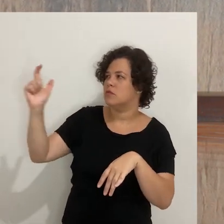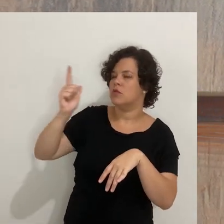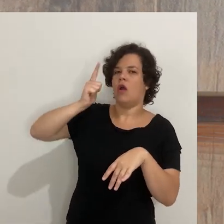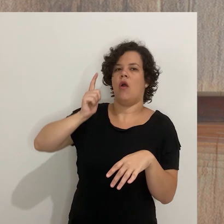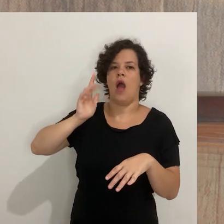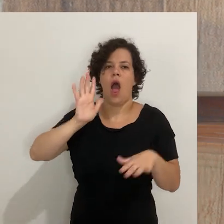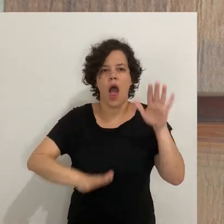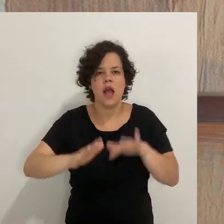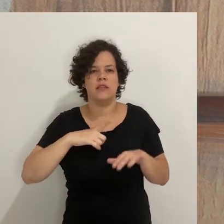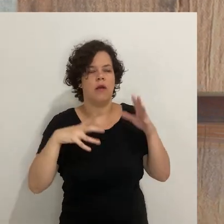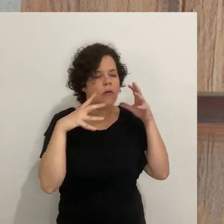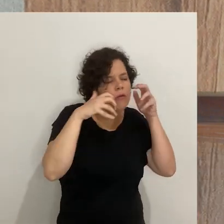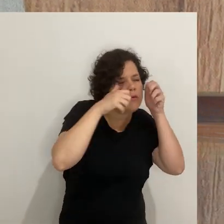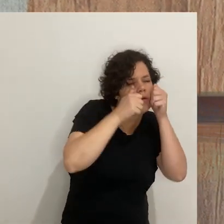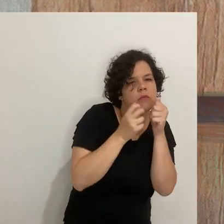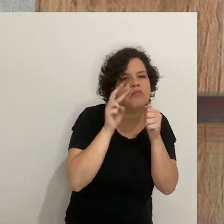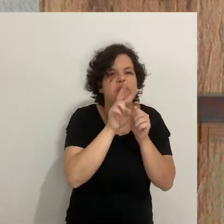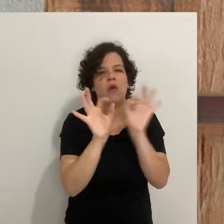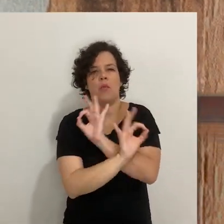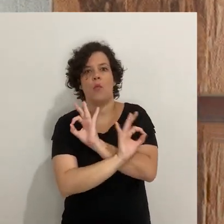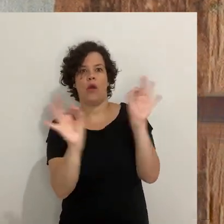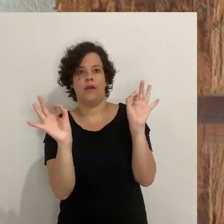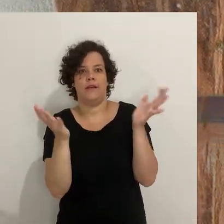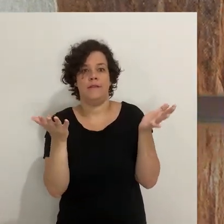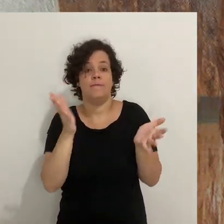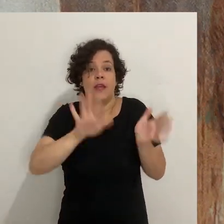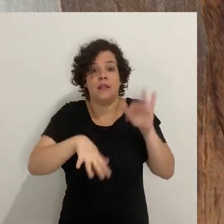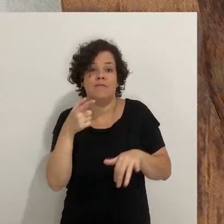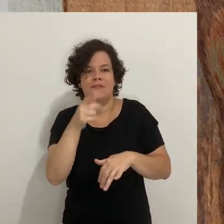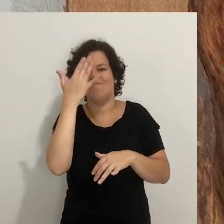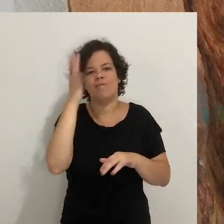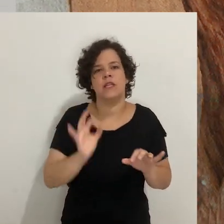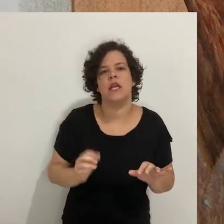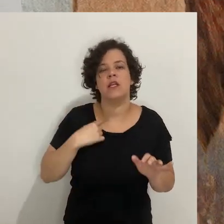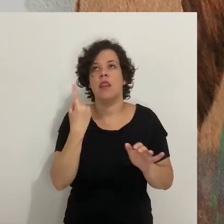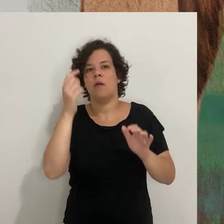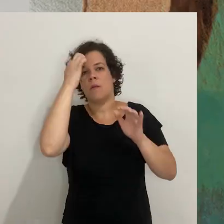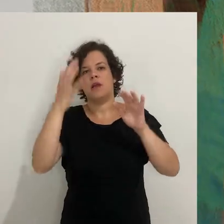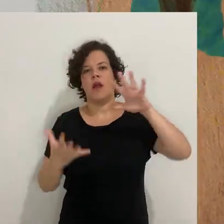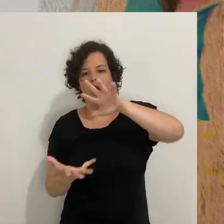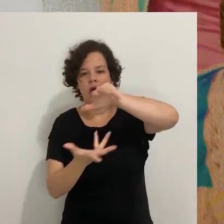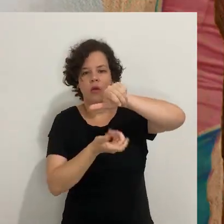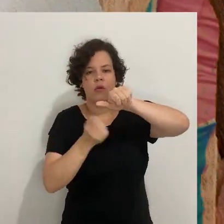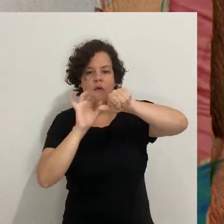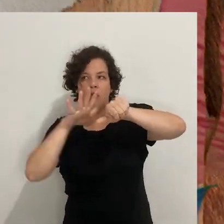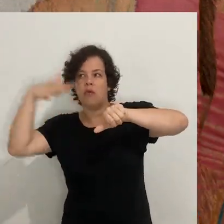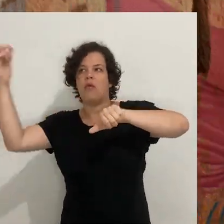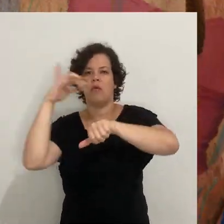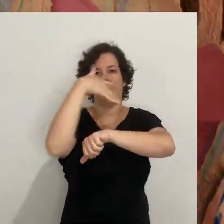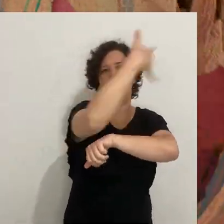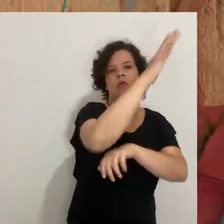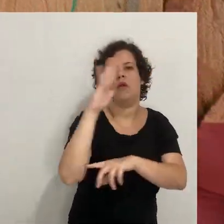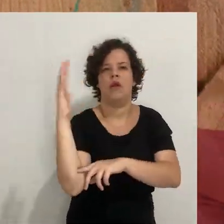muitas vezes na escuridão, sem enxergar nada, não entende, nem imagina que o universo existe por detrás desses